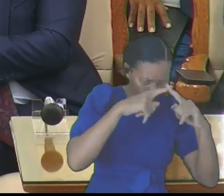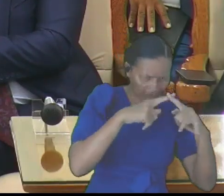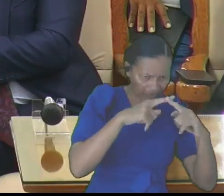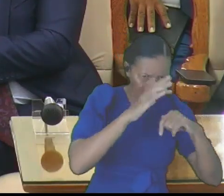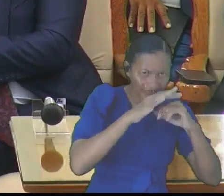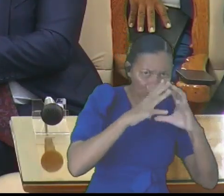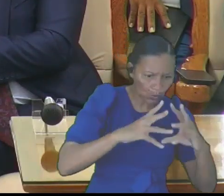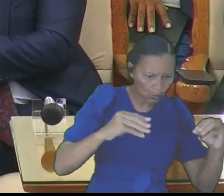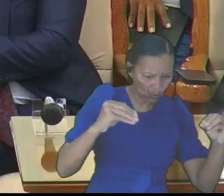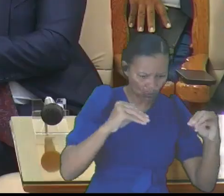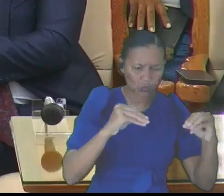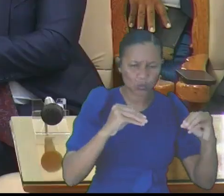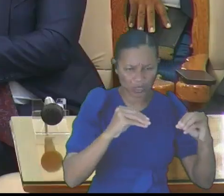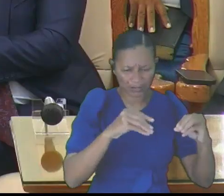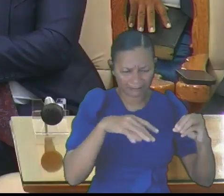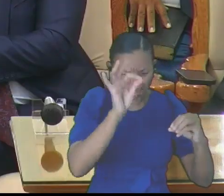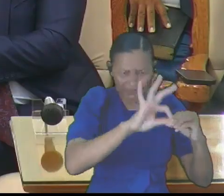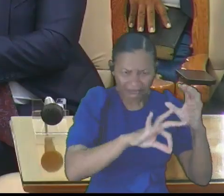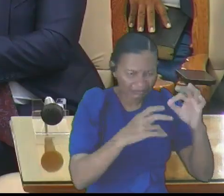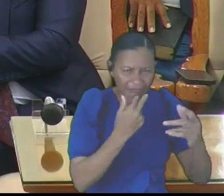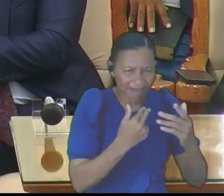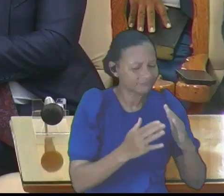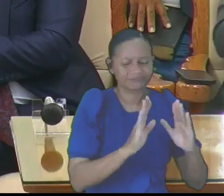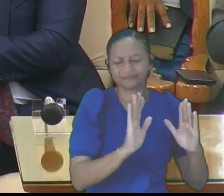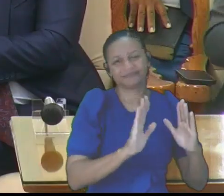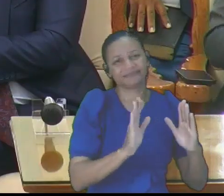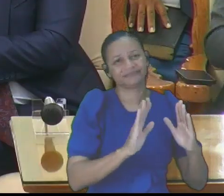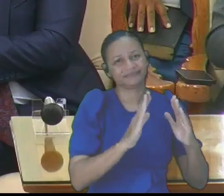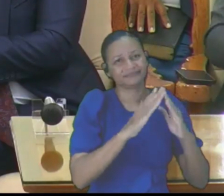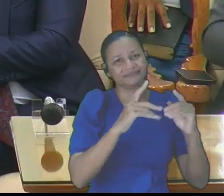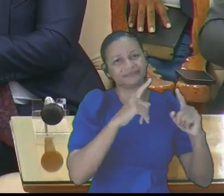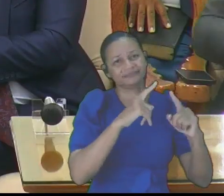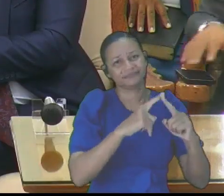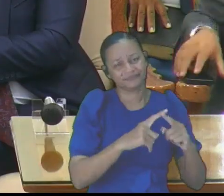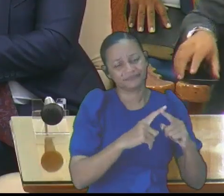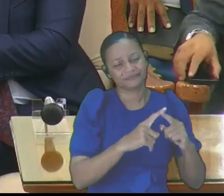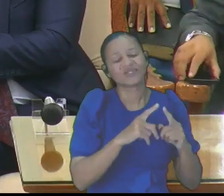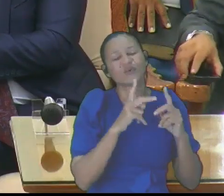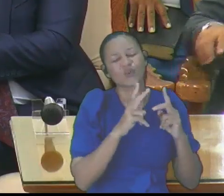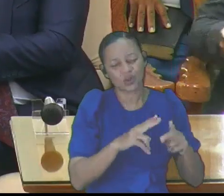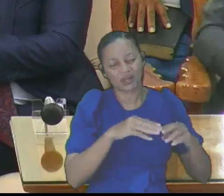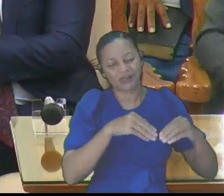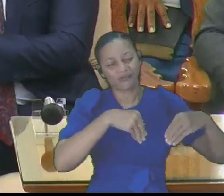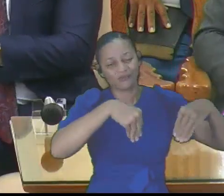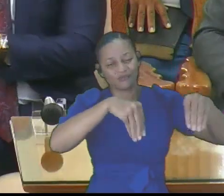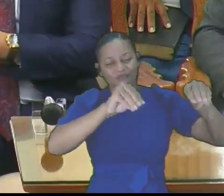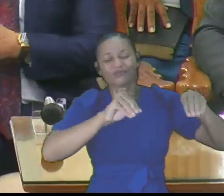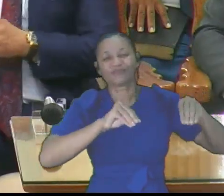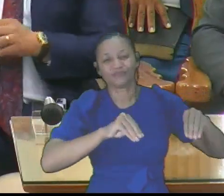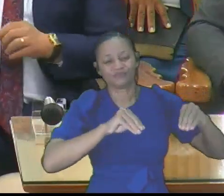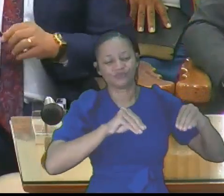cura? Esse templo batiza com o Espírito Santo? Não, esse templo é uma pele de texugo.